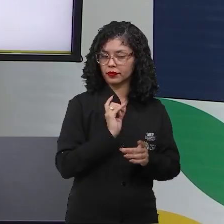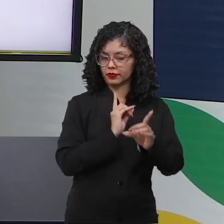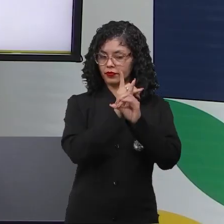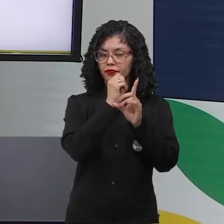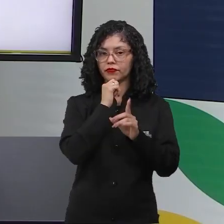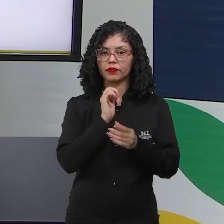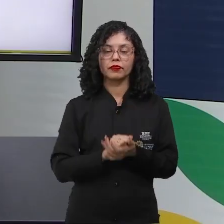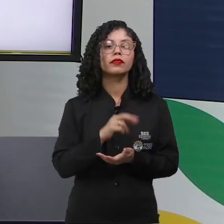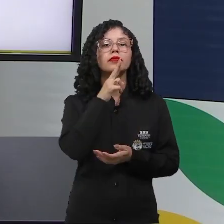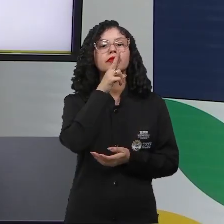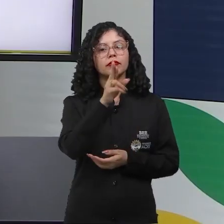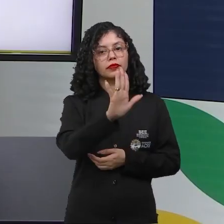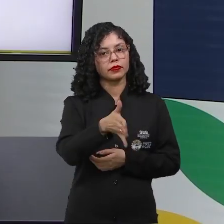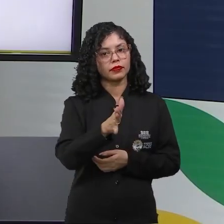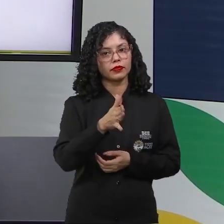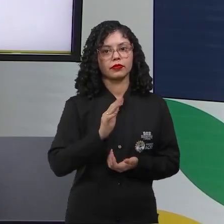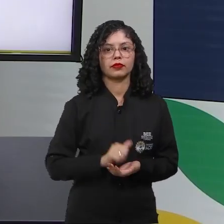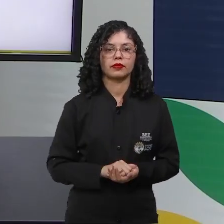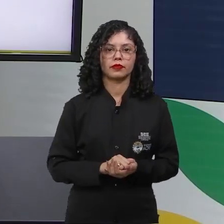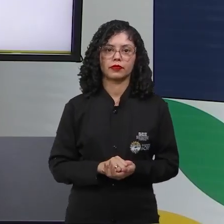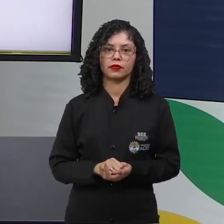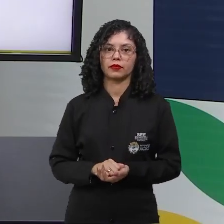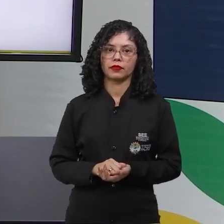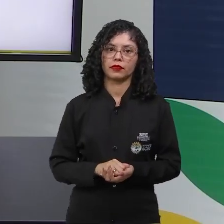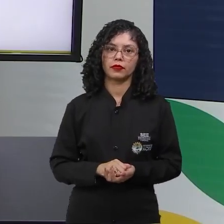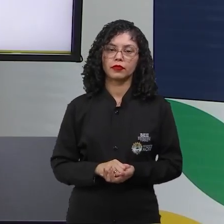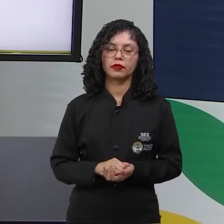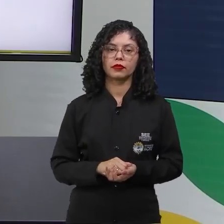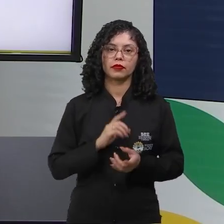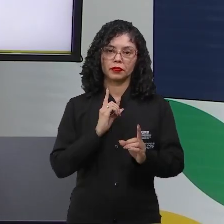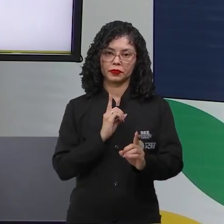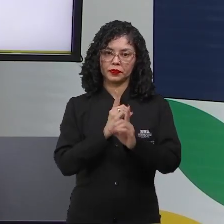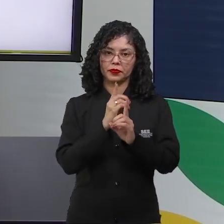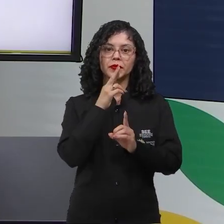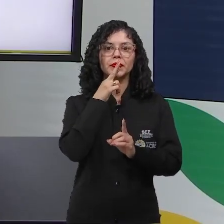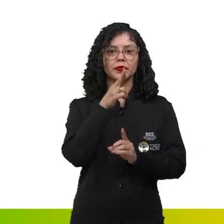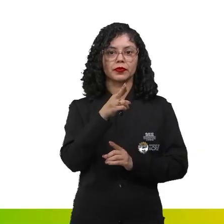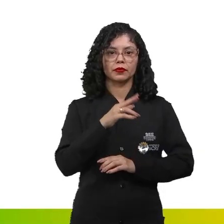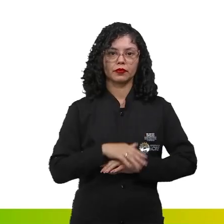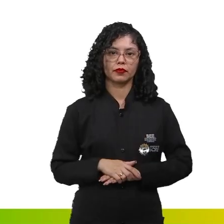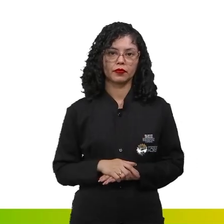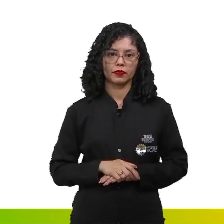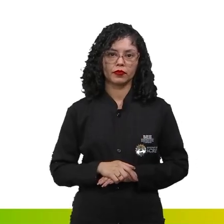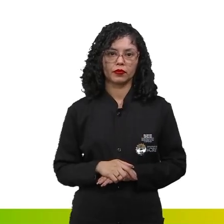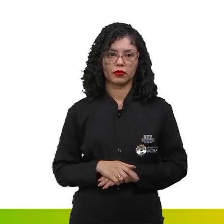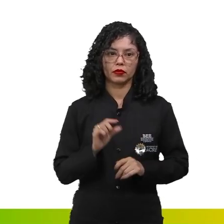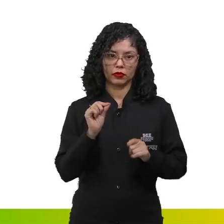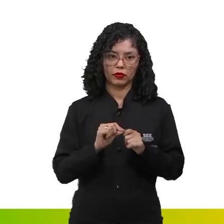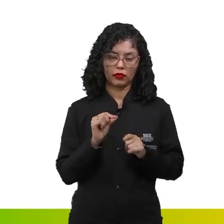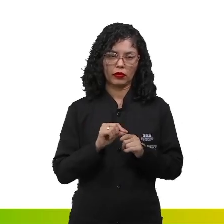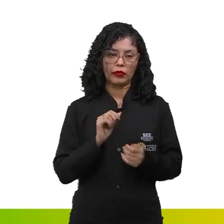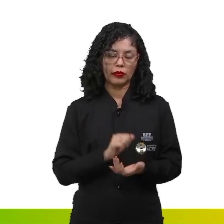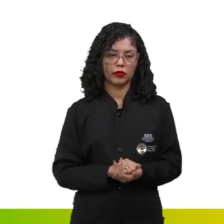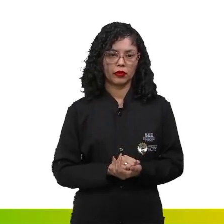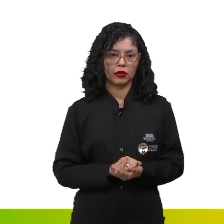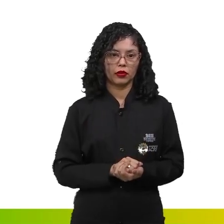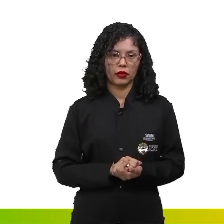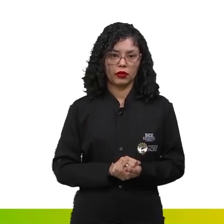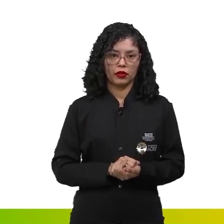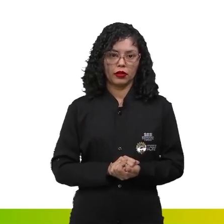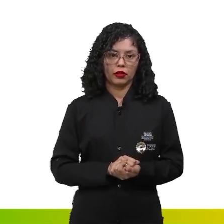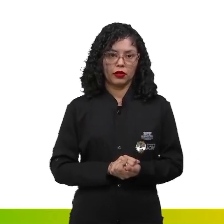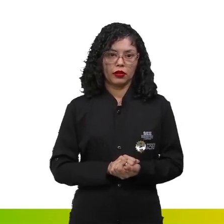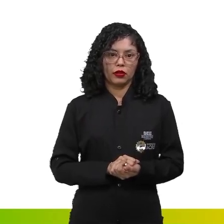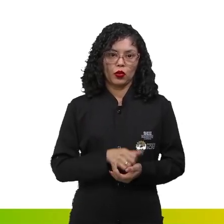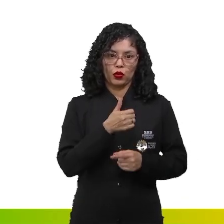constante, o resultado já está praticamente encontrado. Vamos lá. Fazendo o cálculo,